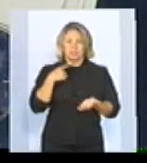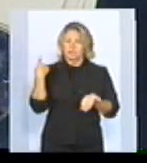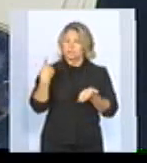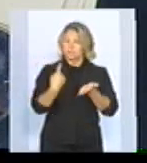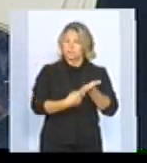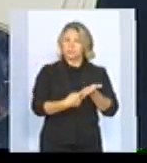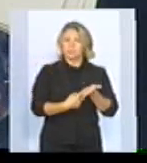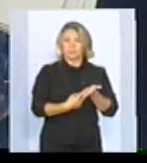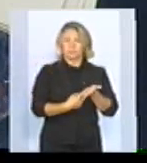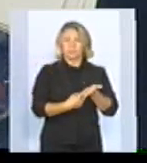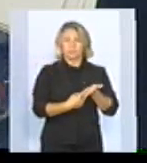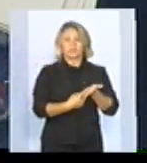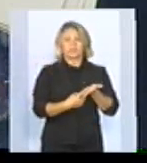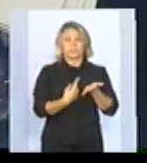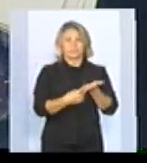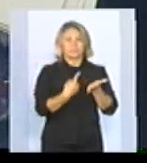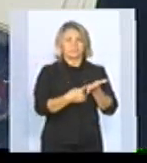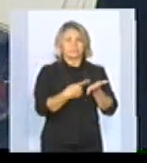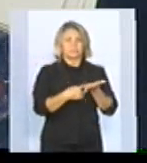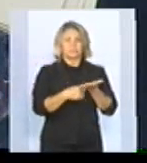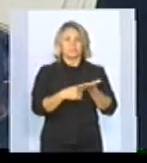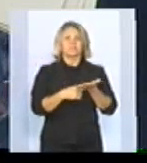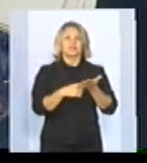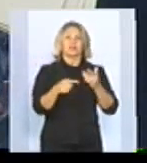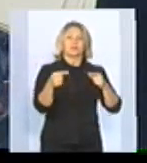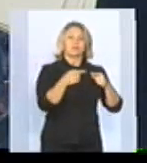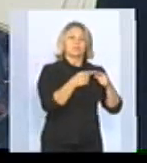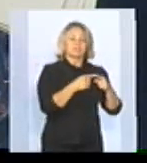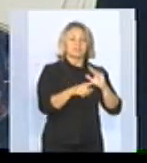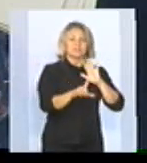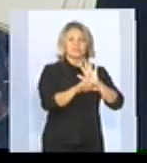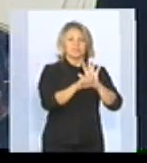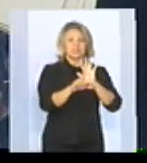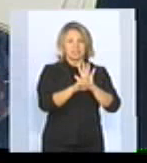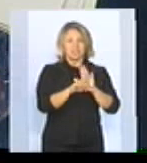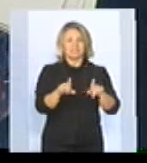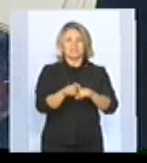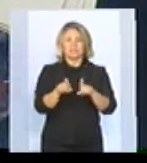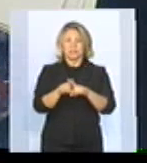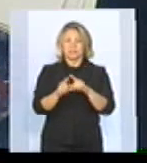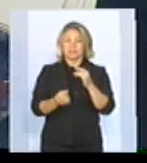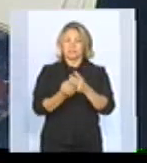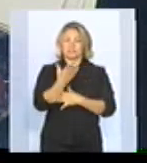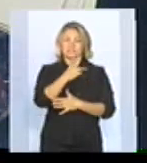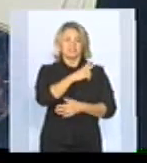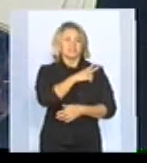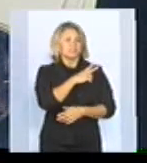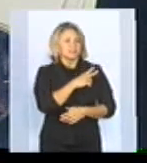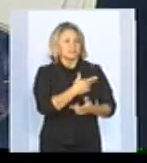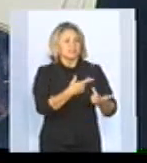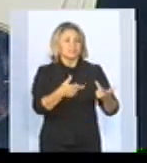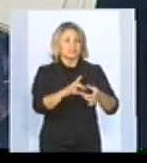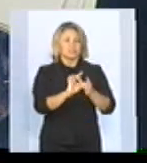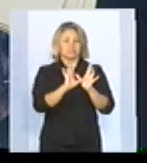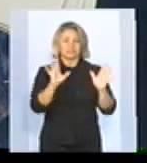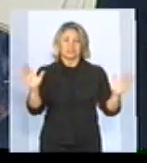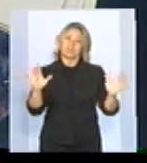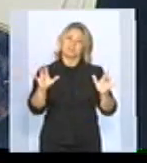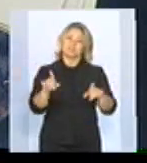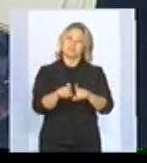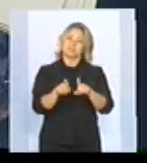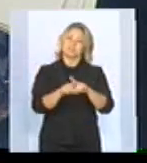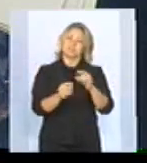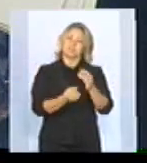tarefas que estão totalmente relacionadas à lei, entre elas a produção independente, fortalecimento da produção independente e das produções